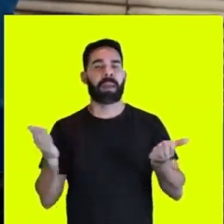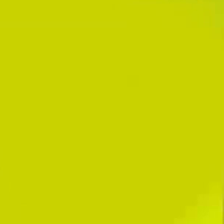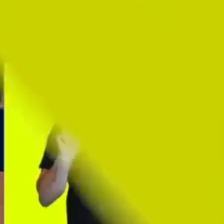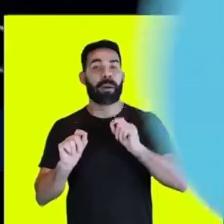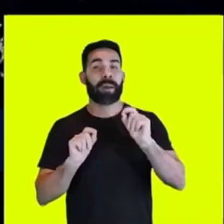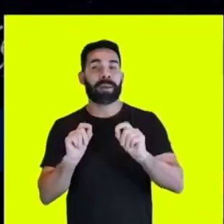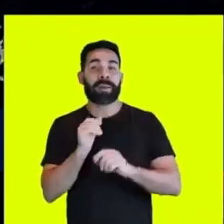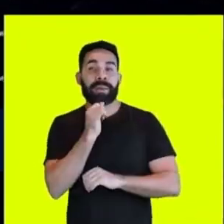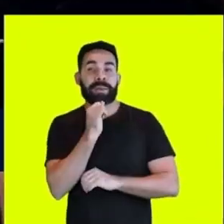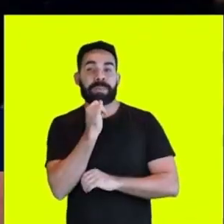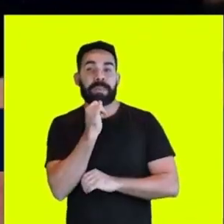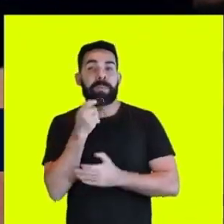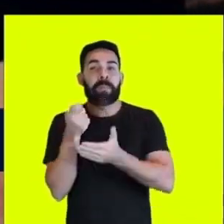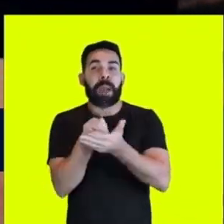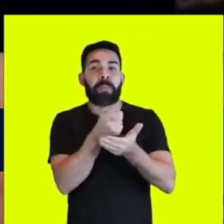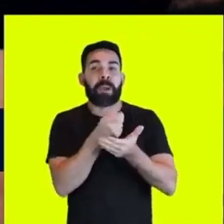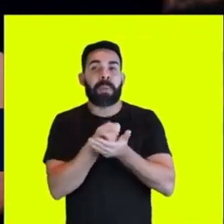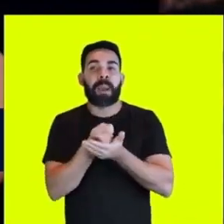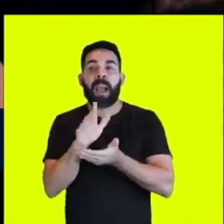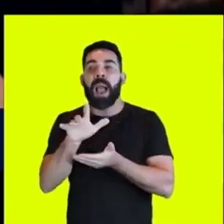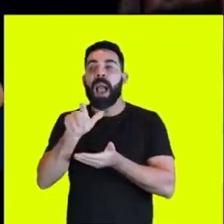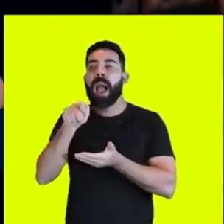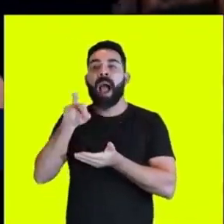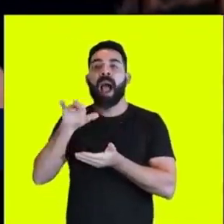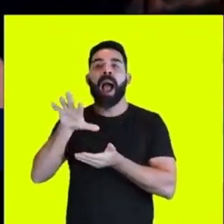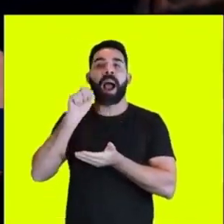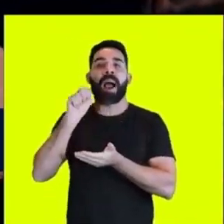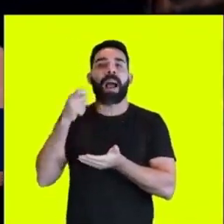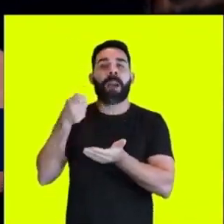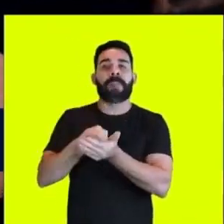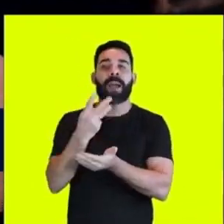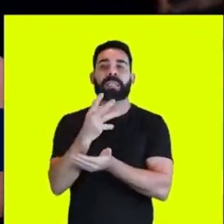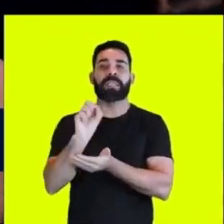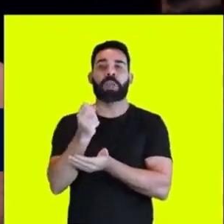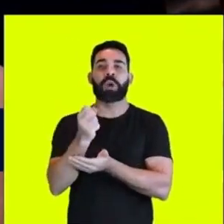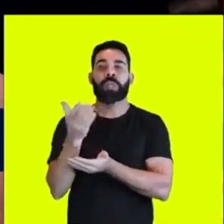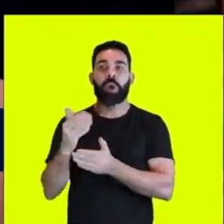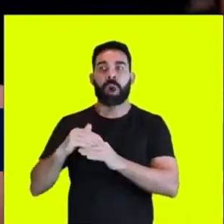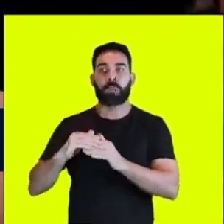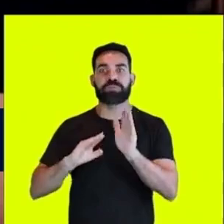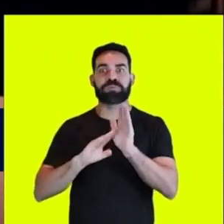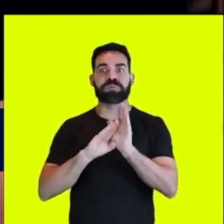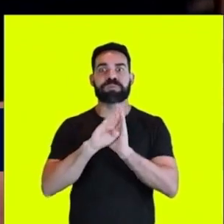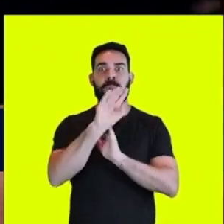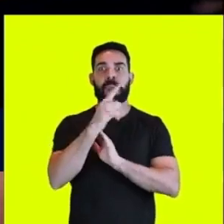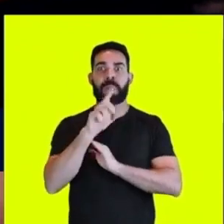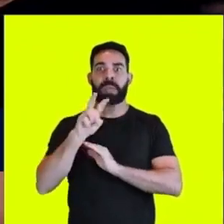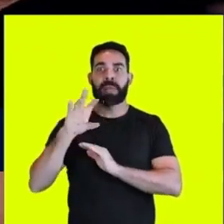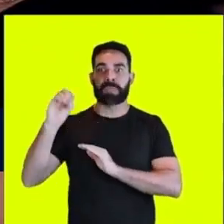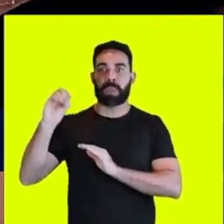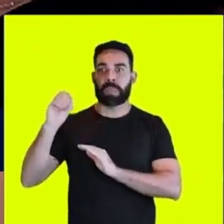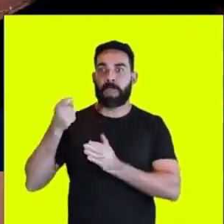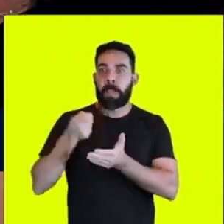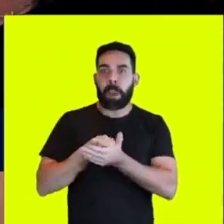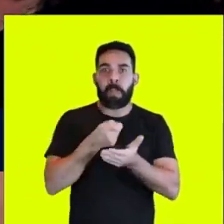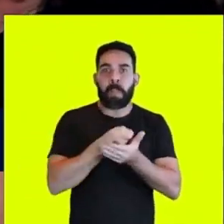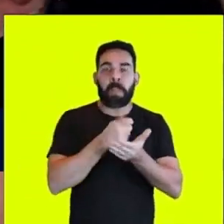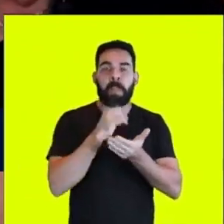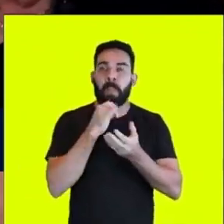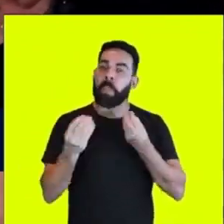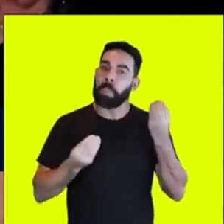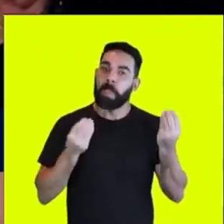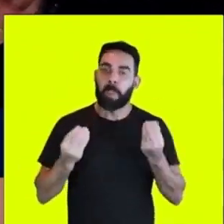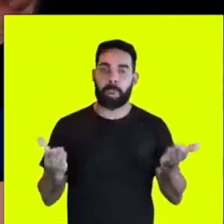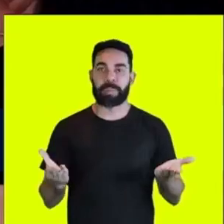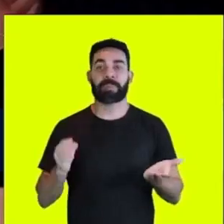d'água. Então a moda agora é pagar ar. Pagar ar. Pagar ar. Você pagava 38, foi para 150. Tá aqui, então, né? Eu tenho vamos pagar ar, gente.